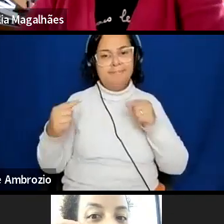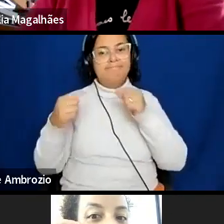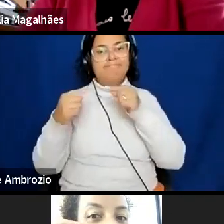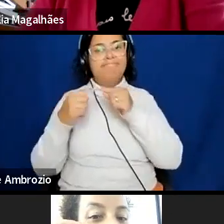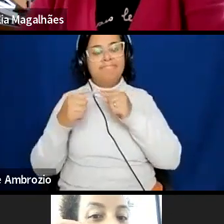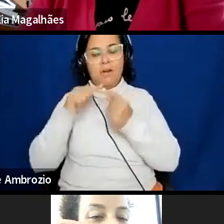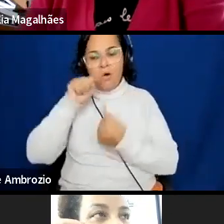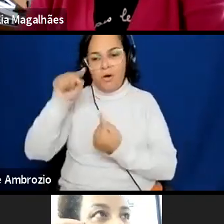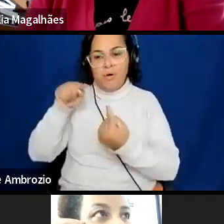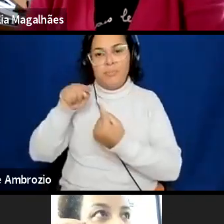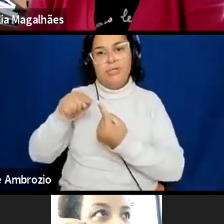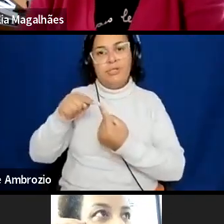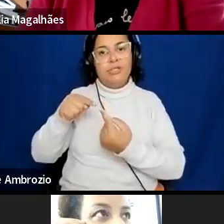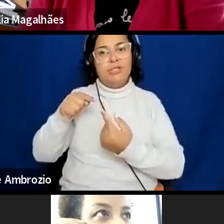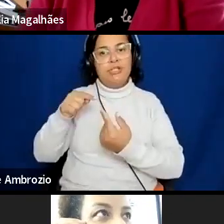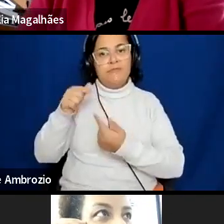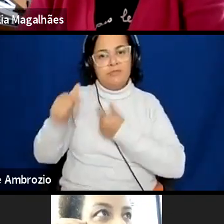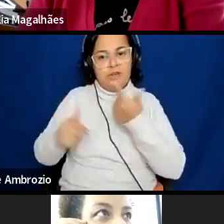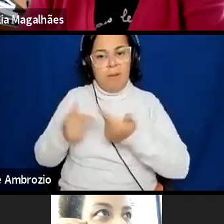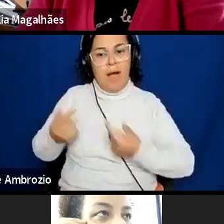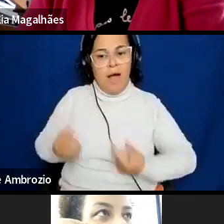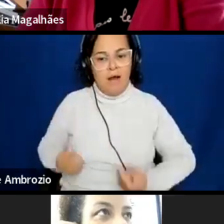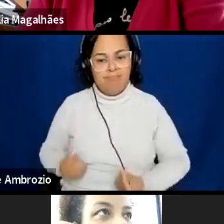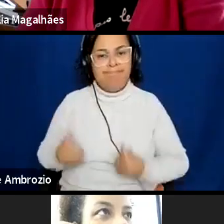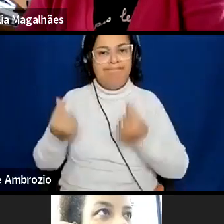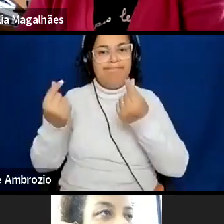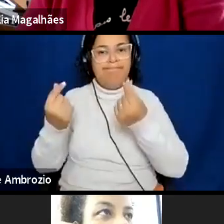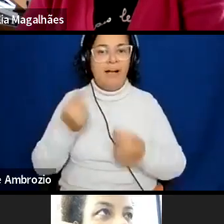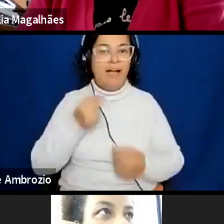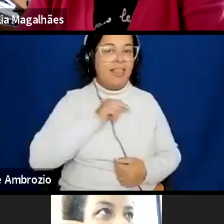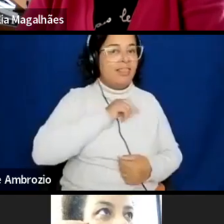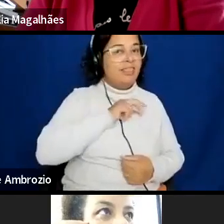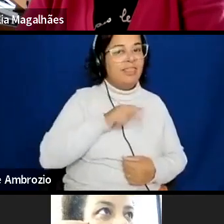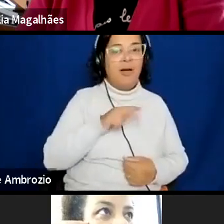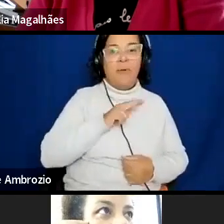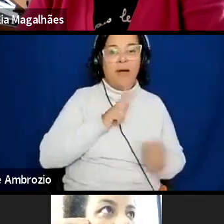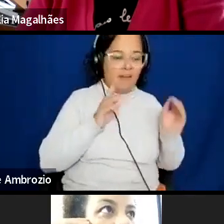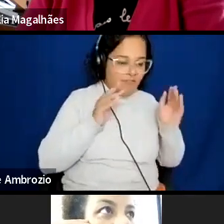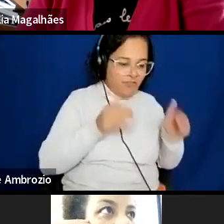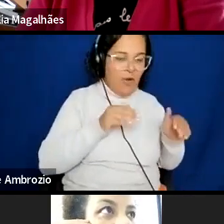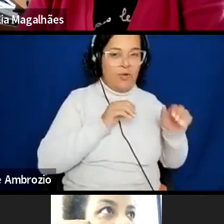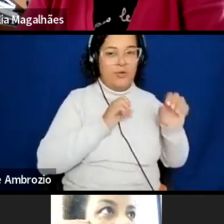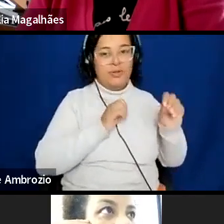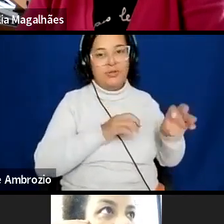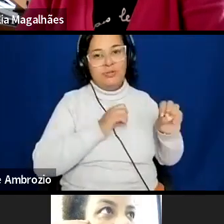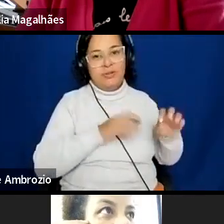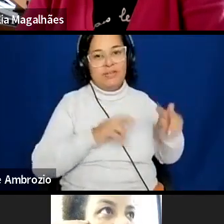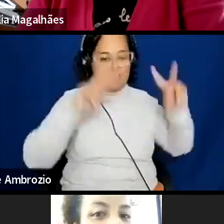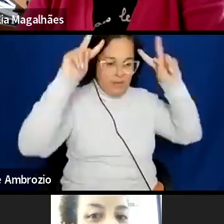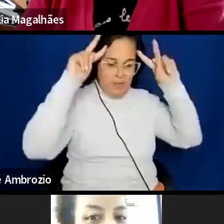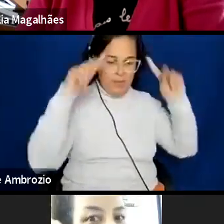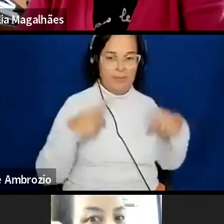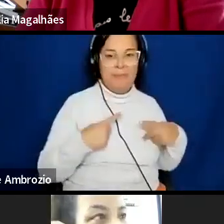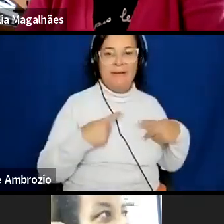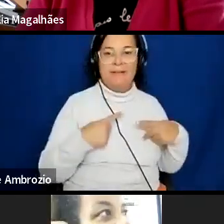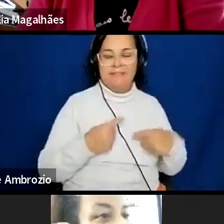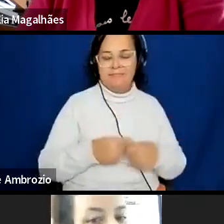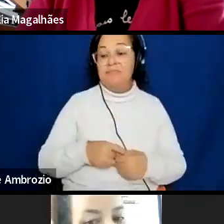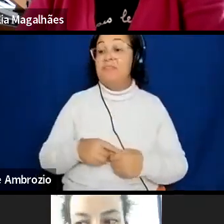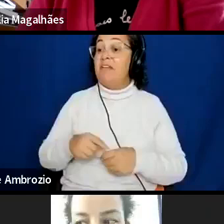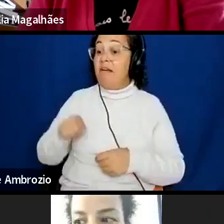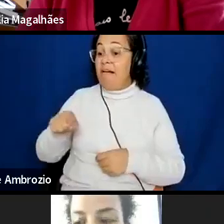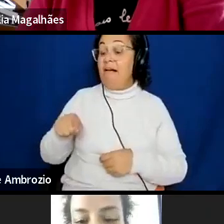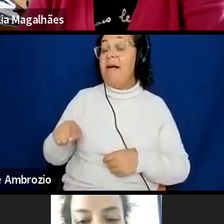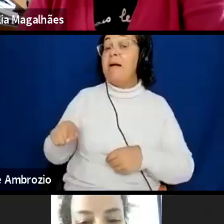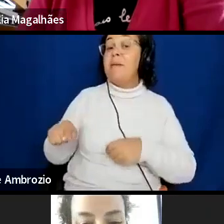Inclusive, nós somos obrigados a seguir o material, isso que chamam de estruturado, mas é totalmente desestruturado,